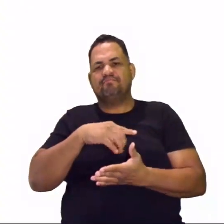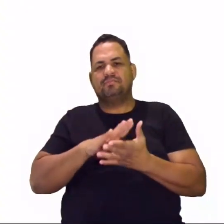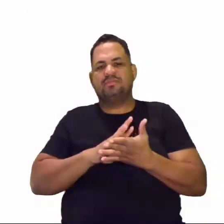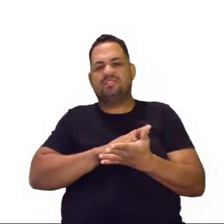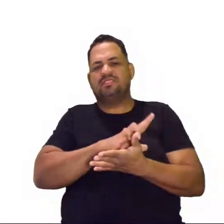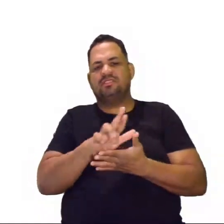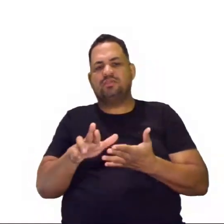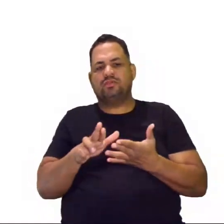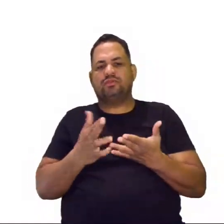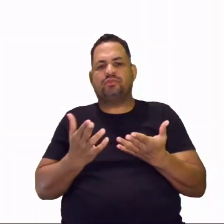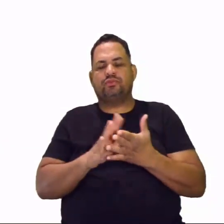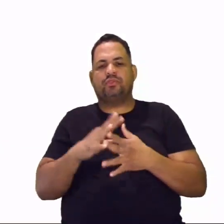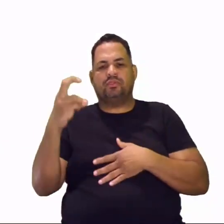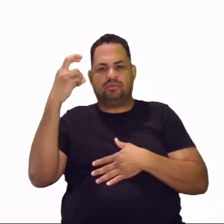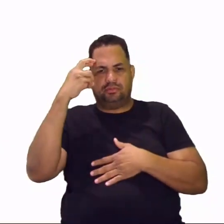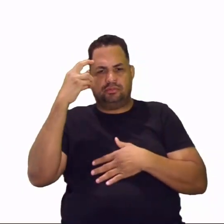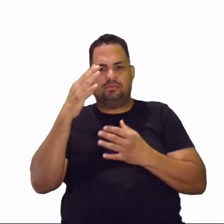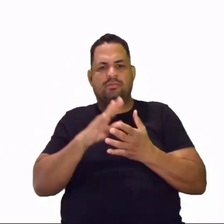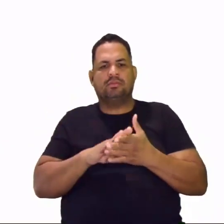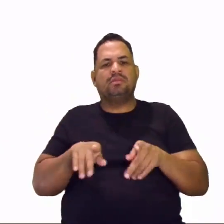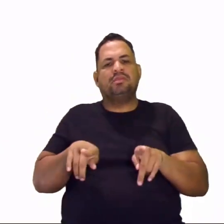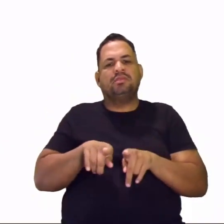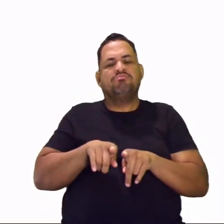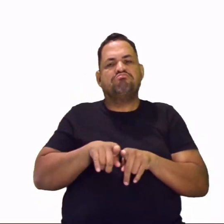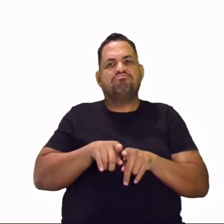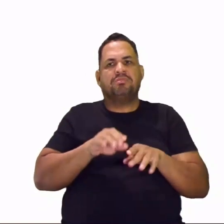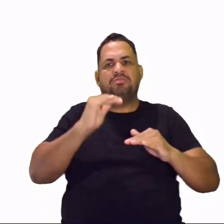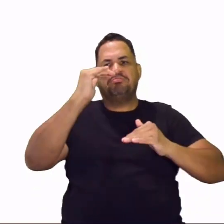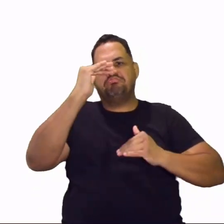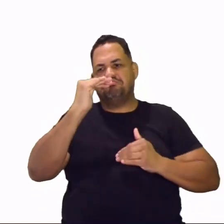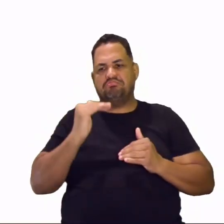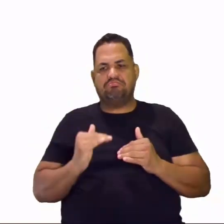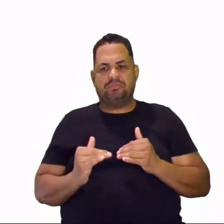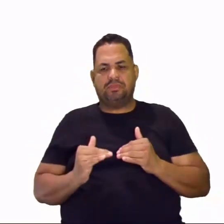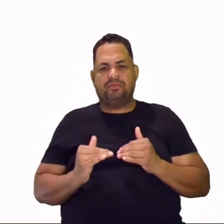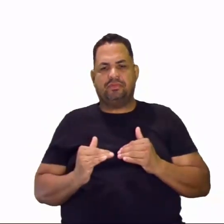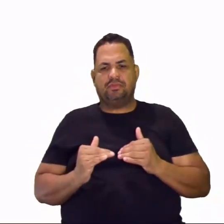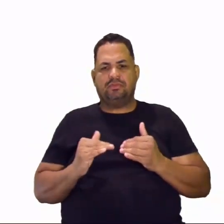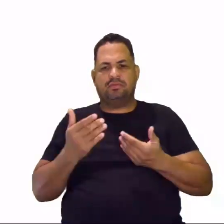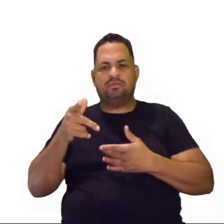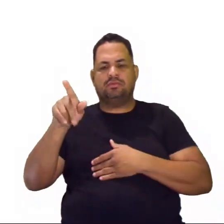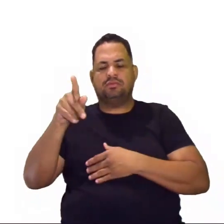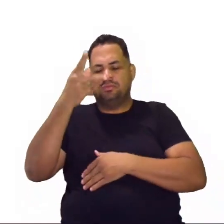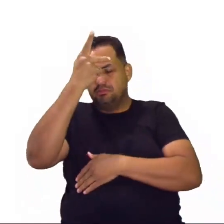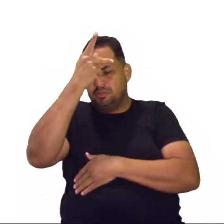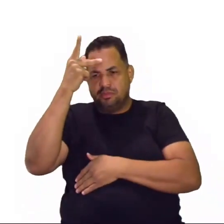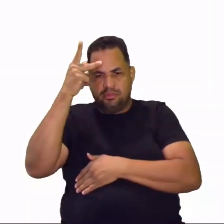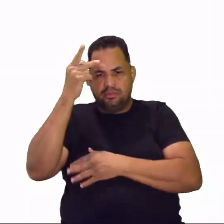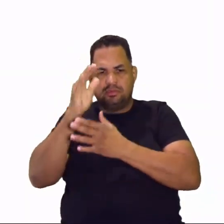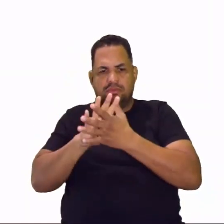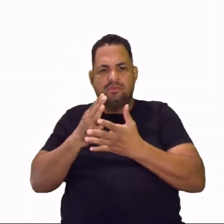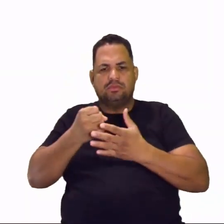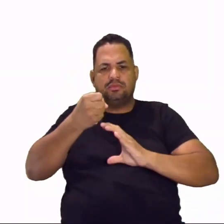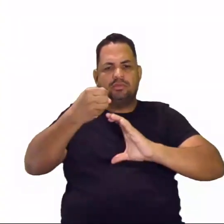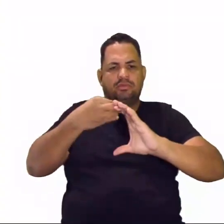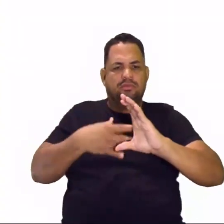da diversidade cultural, né? E, ao mesmo tempo, vai inferiorizando essas pessoas sobre uma